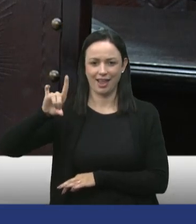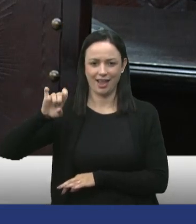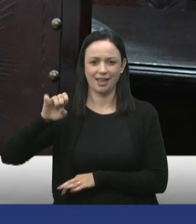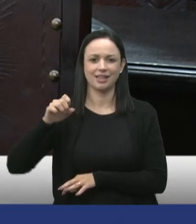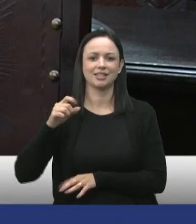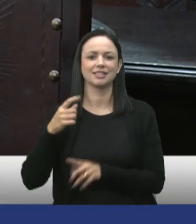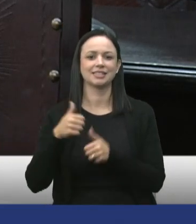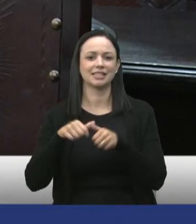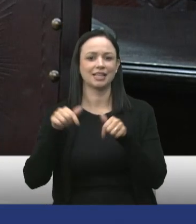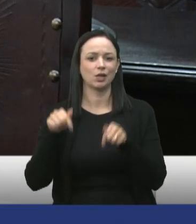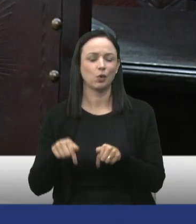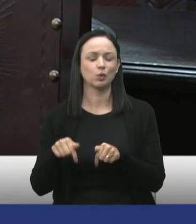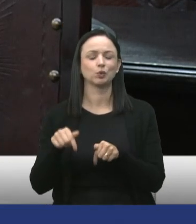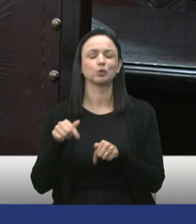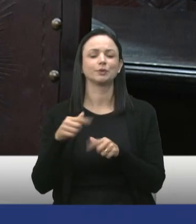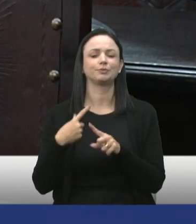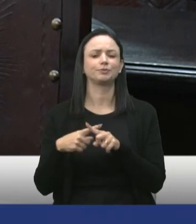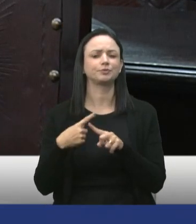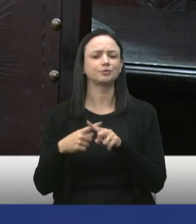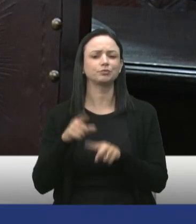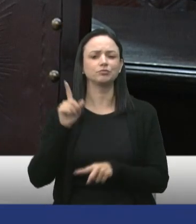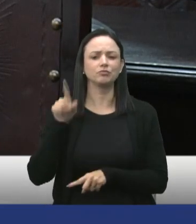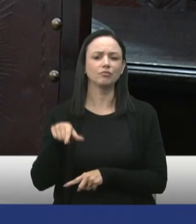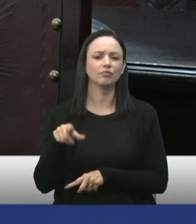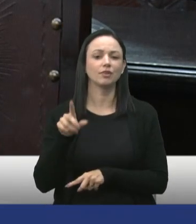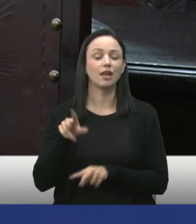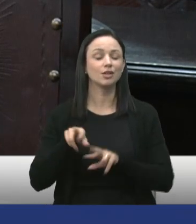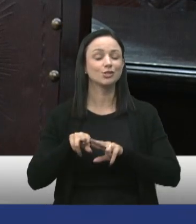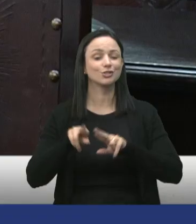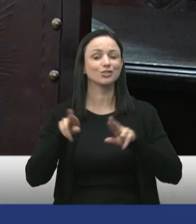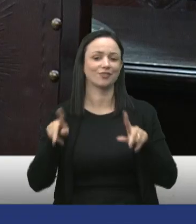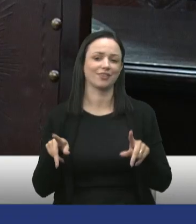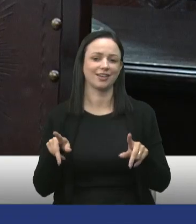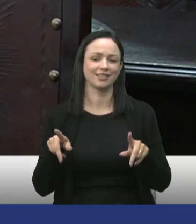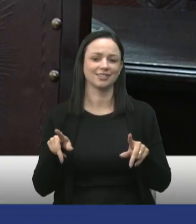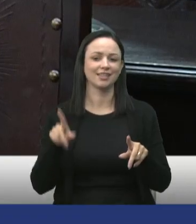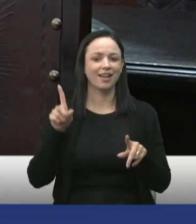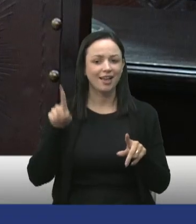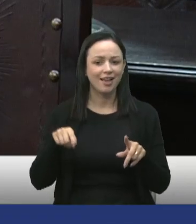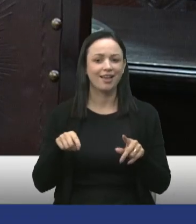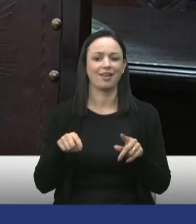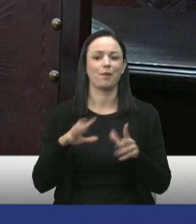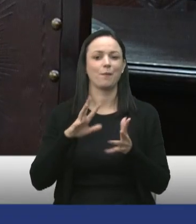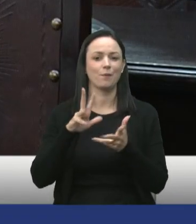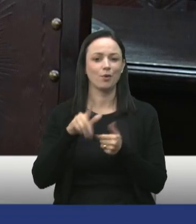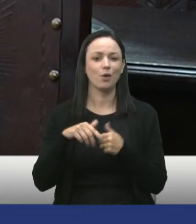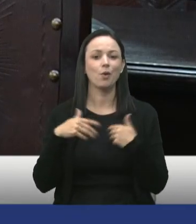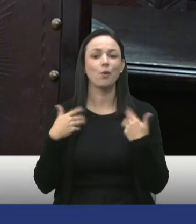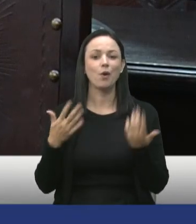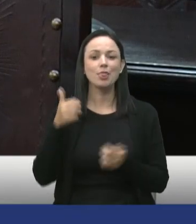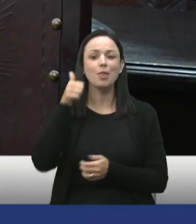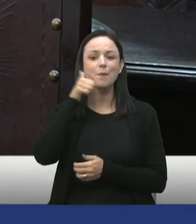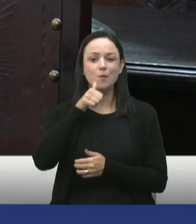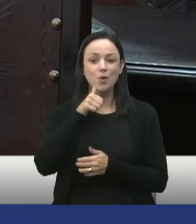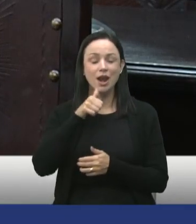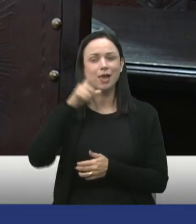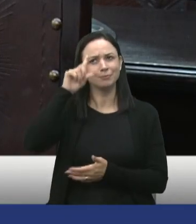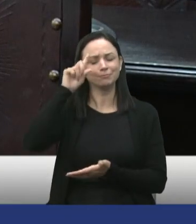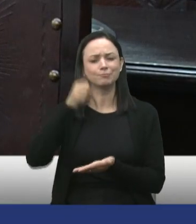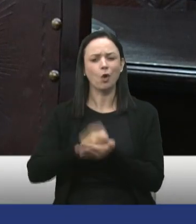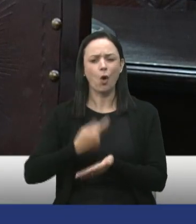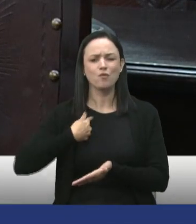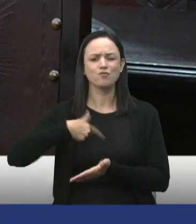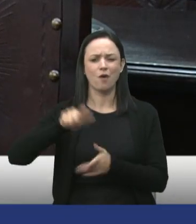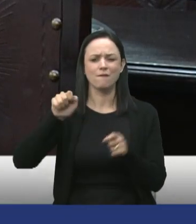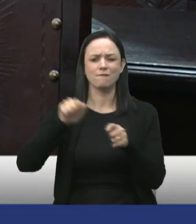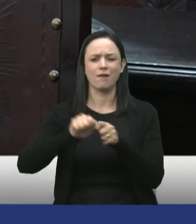hoje, o quanto faz de diferença para o mundo quando as mulheres resolvem colocar a mão na massa. Uma mulher